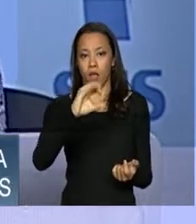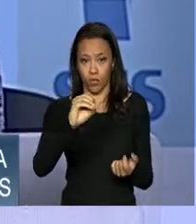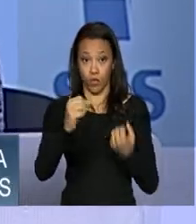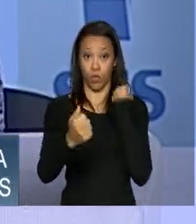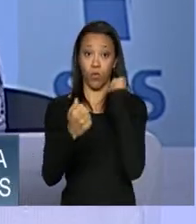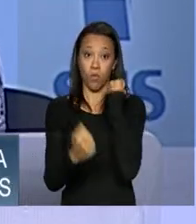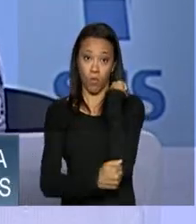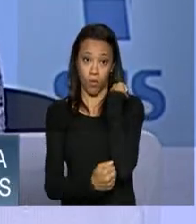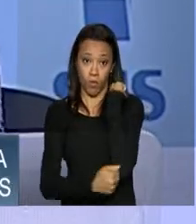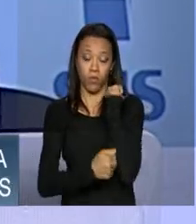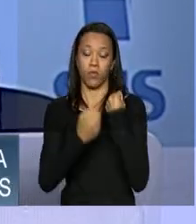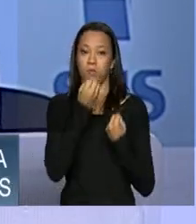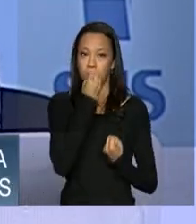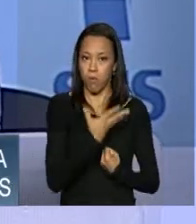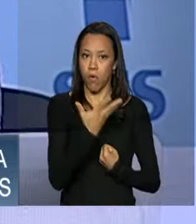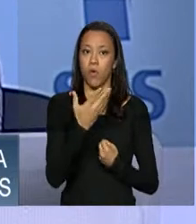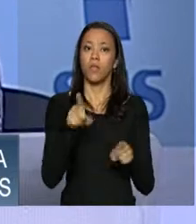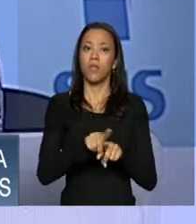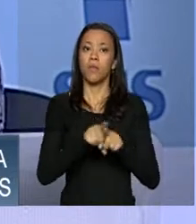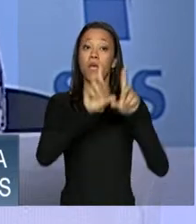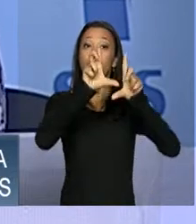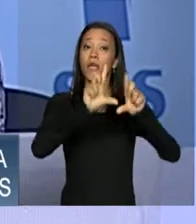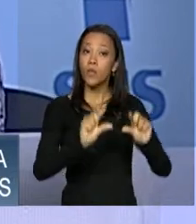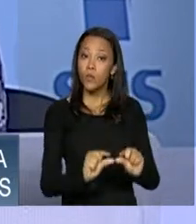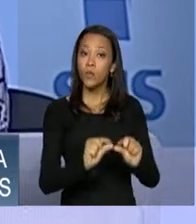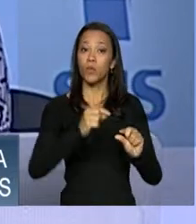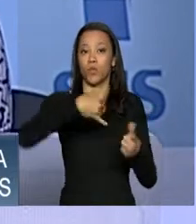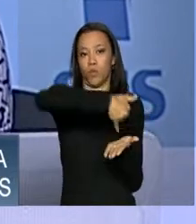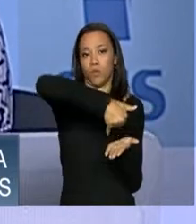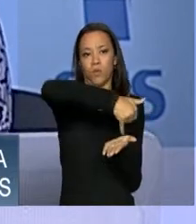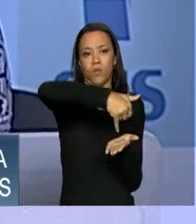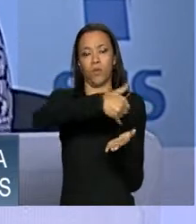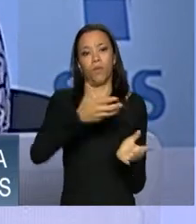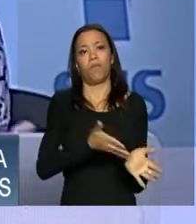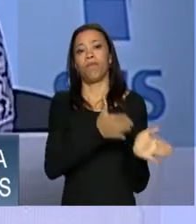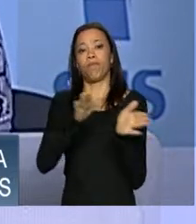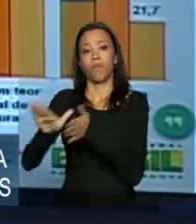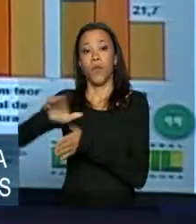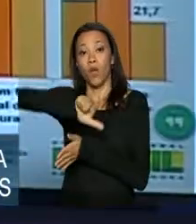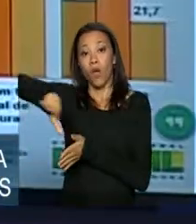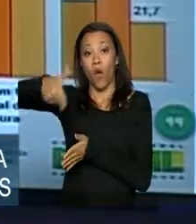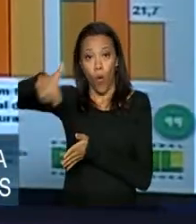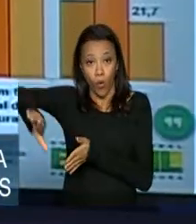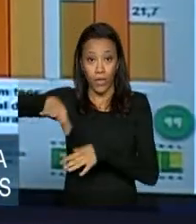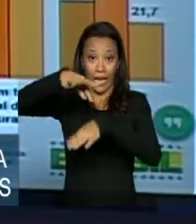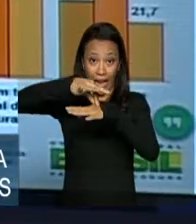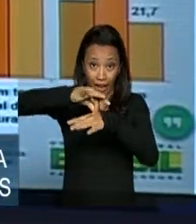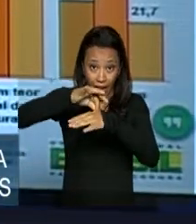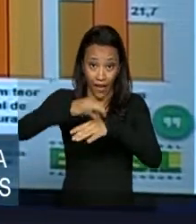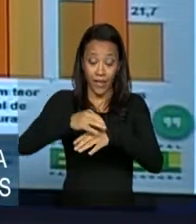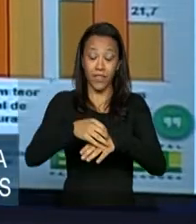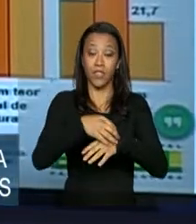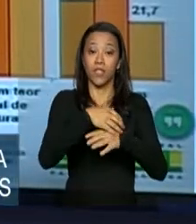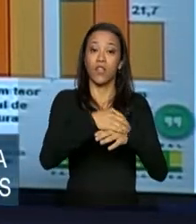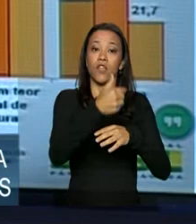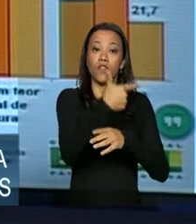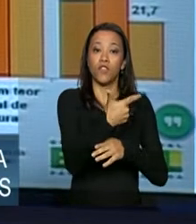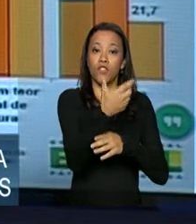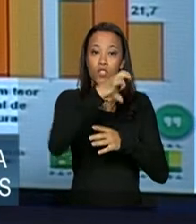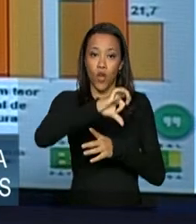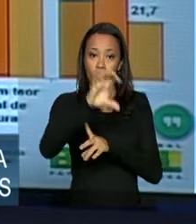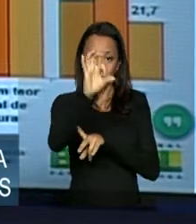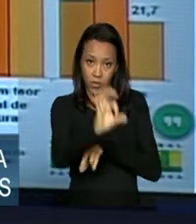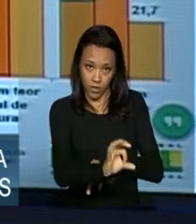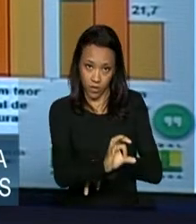reduz a sua quantidade de gordura. A carne com excesso de gorduras, 1/3 da população, 29%, e os homens